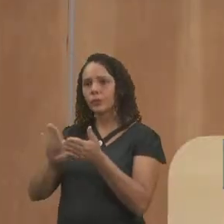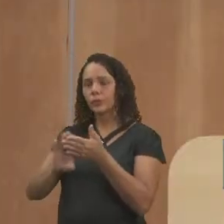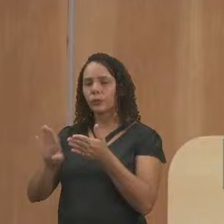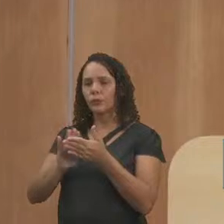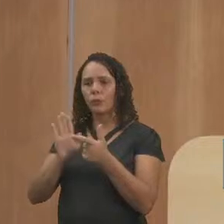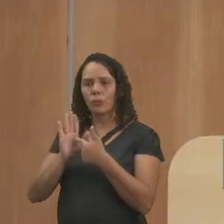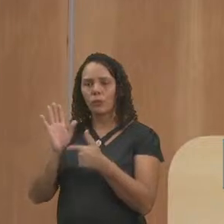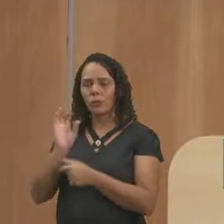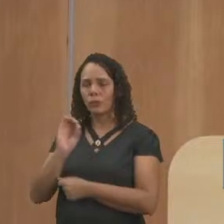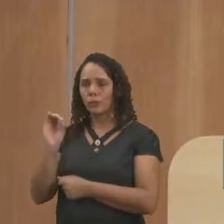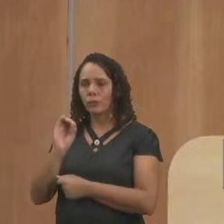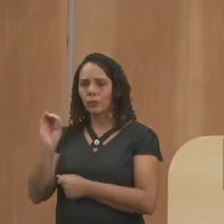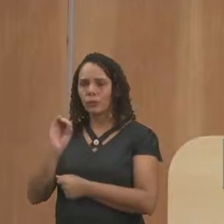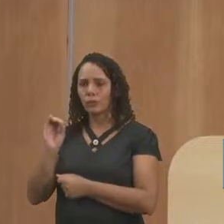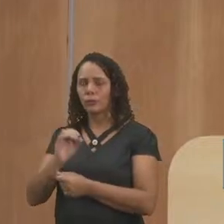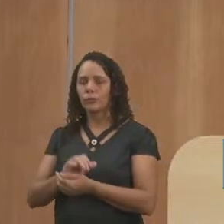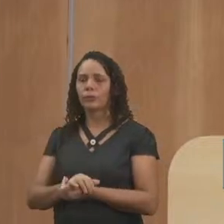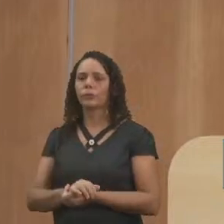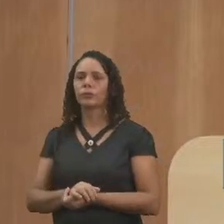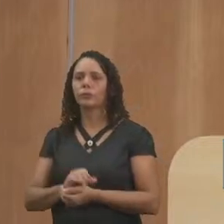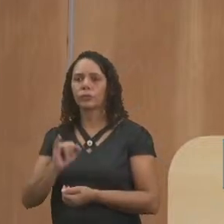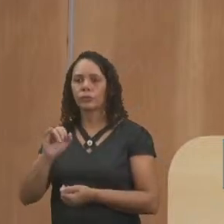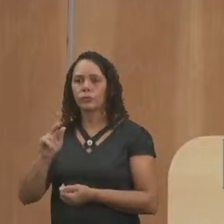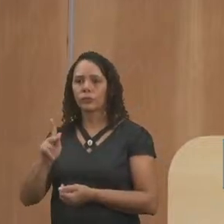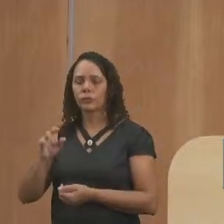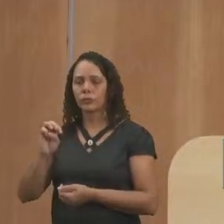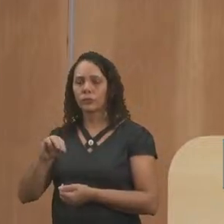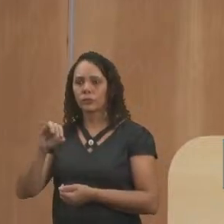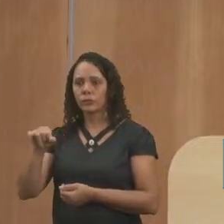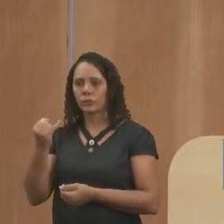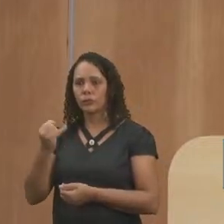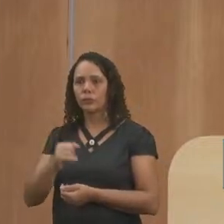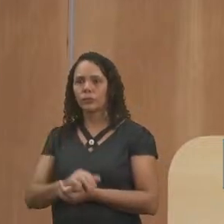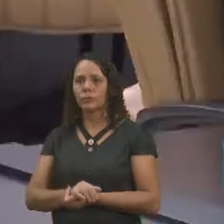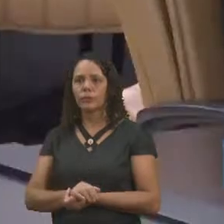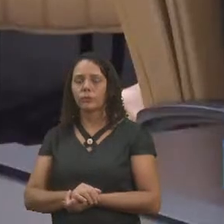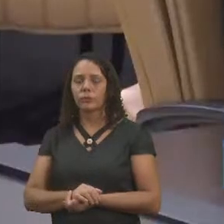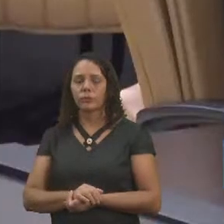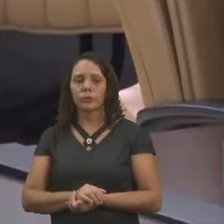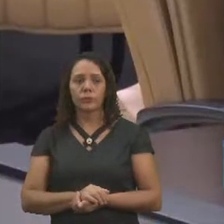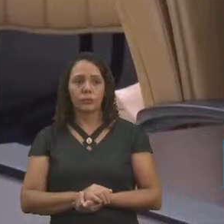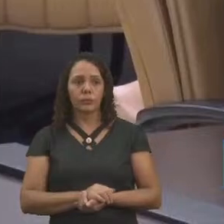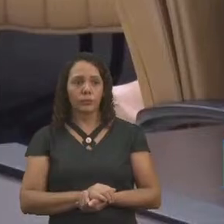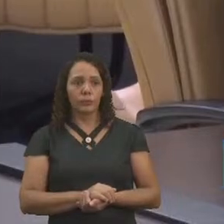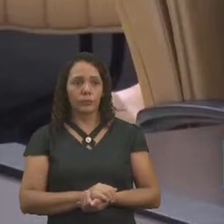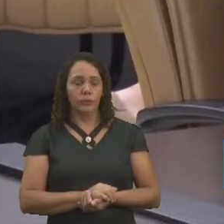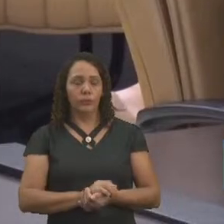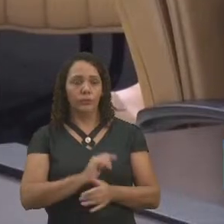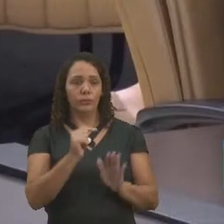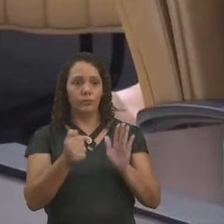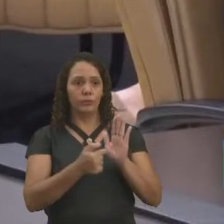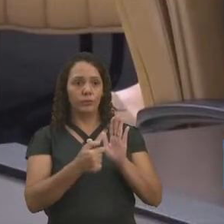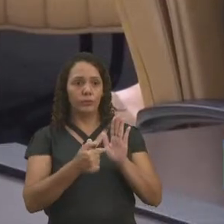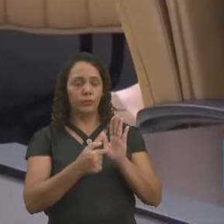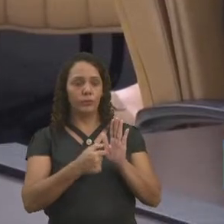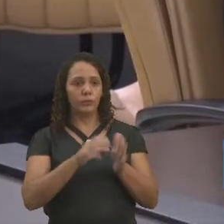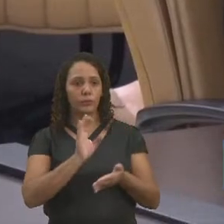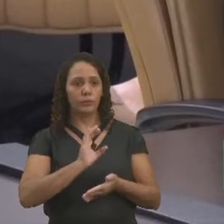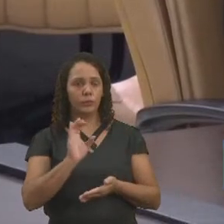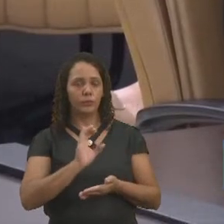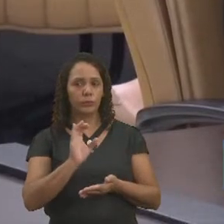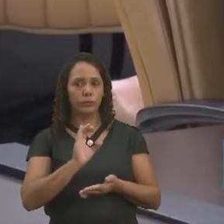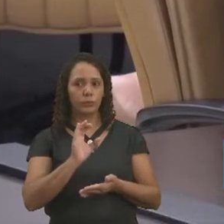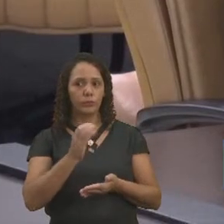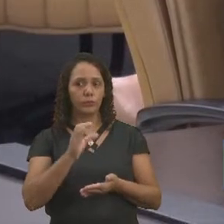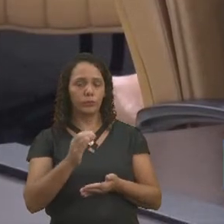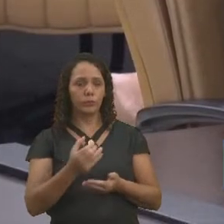exclui a contribuição do IPMJ, correto. Certo. Aqui em operações de crédito, como